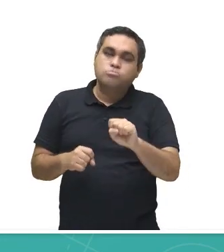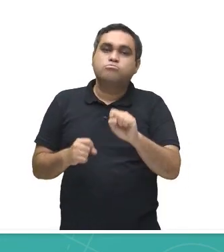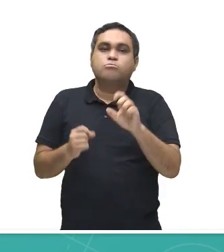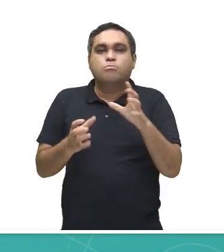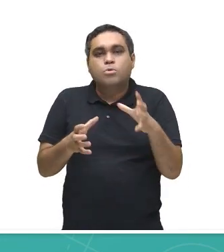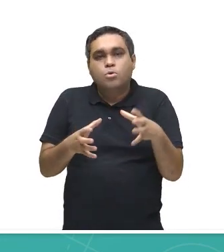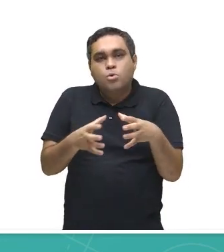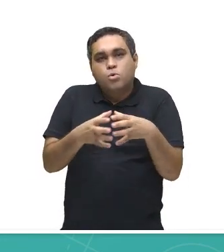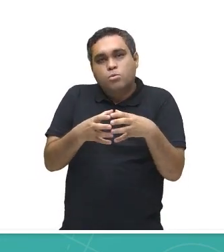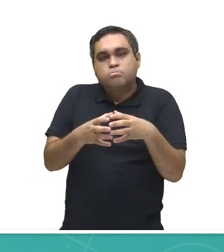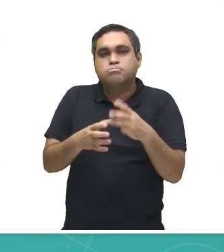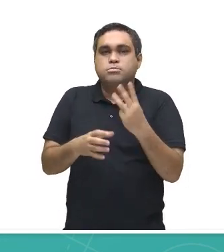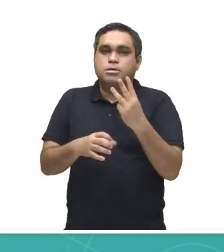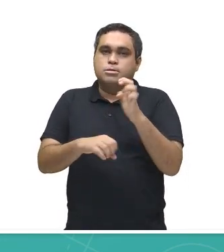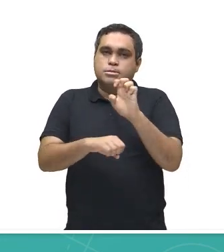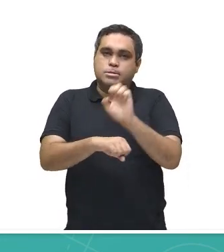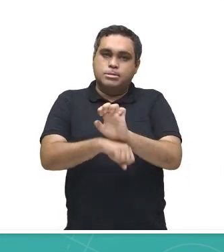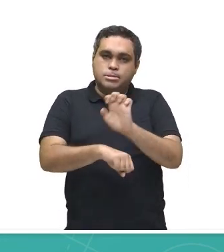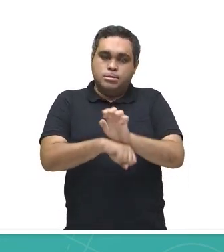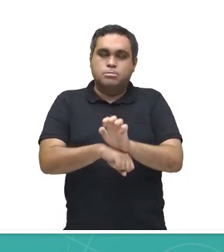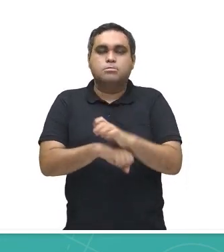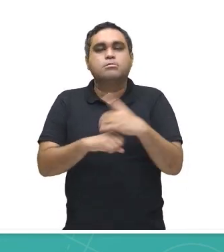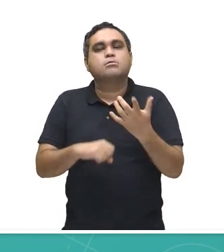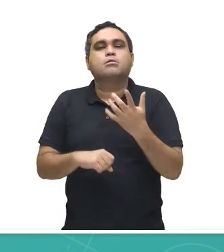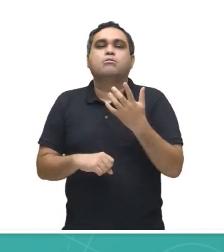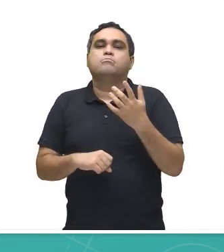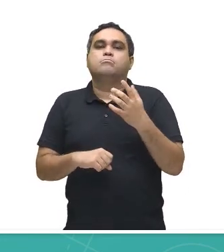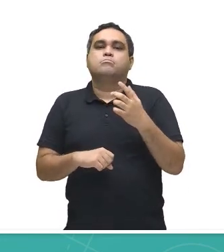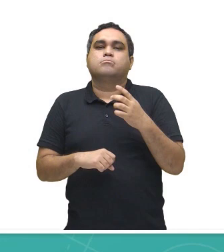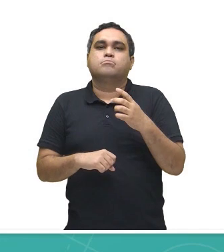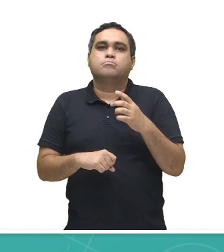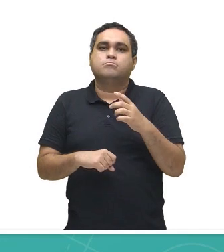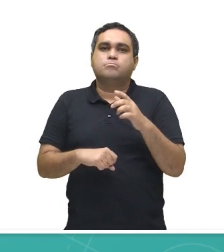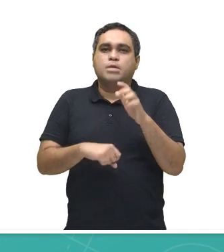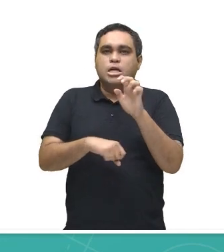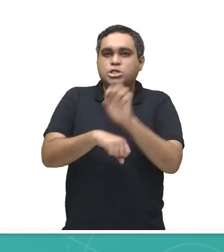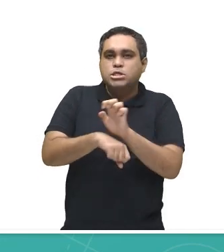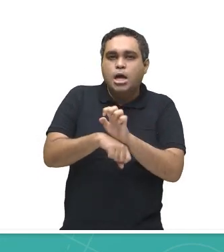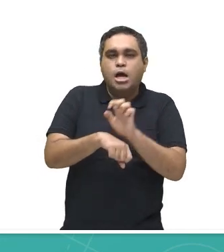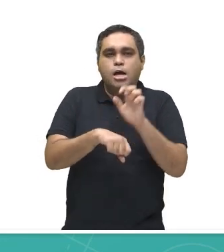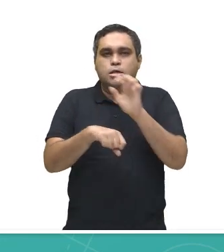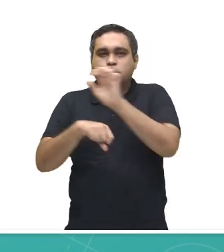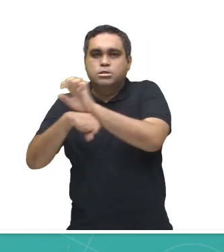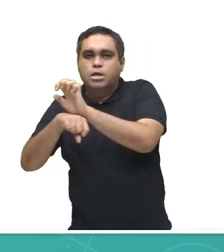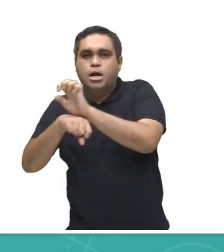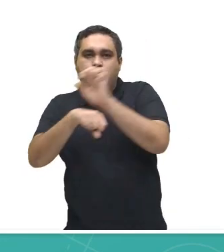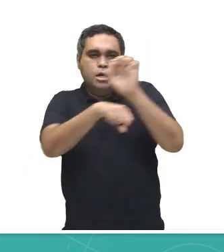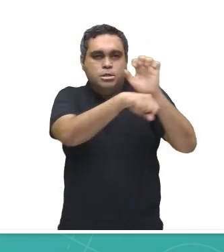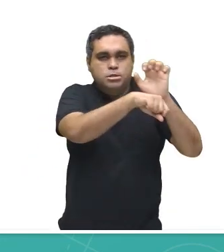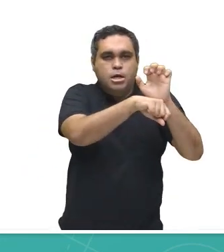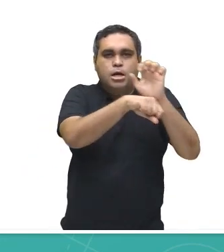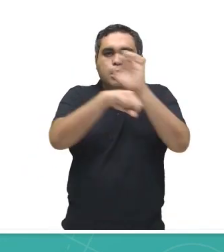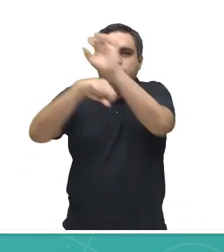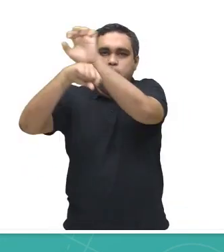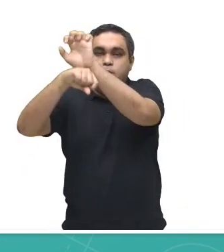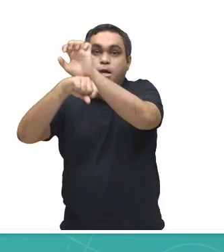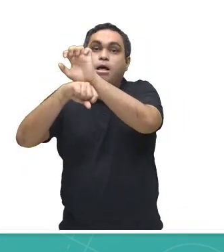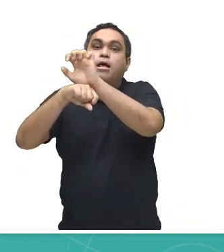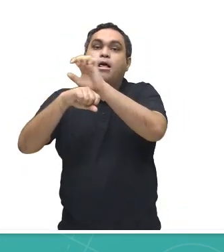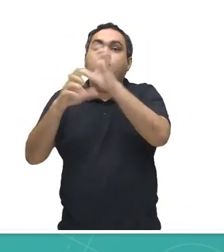por 3 estados. Então, cada estado que vai estar em cada uma dessas regiões vai ter características